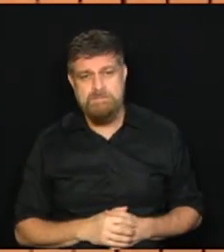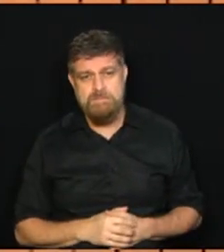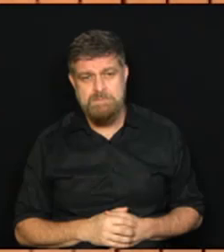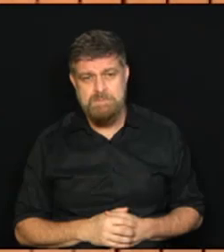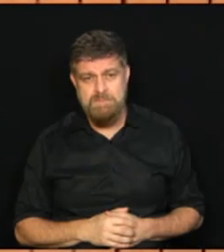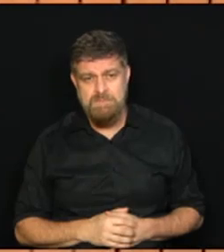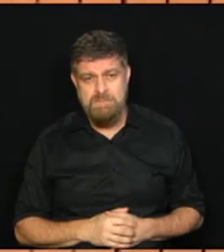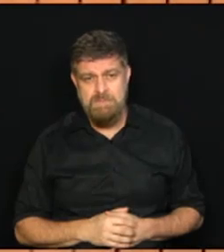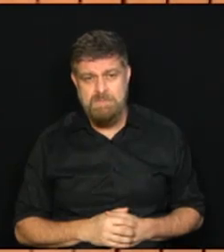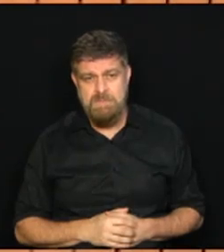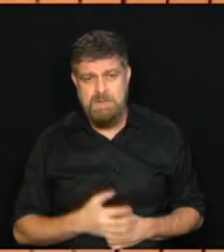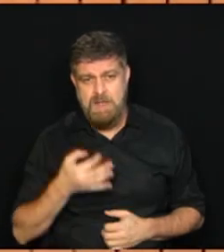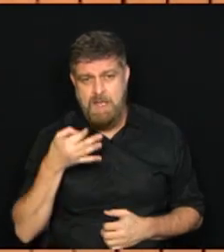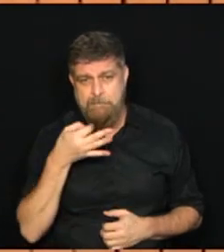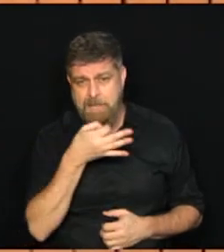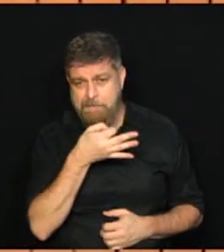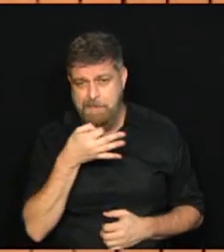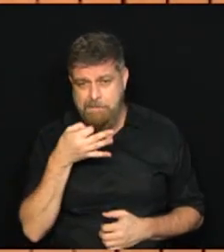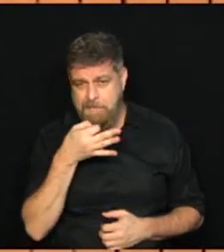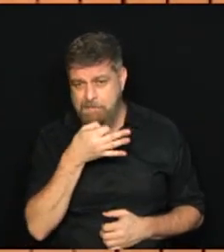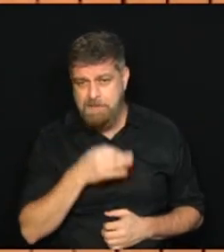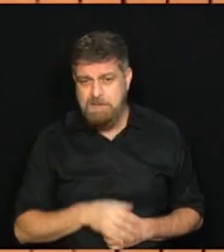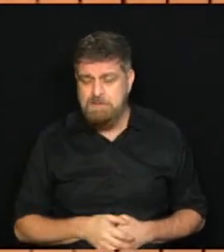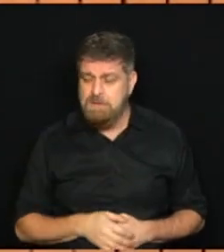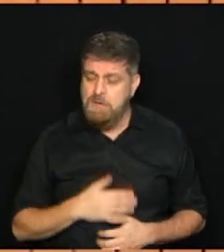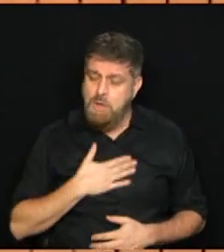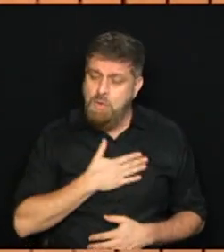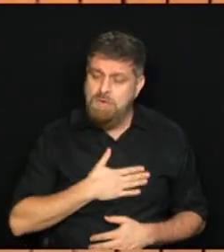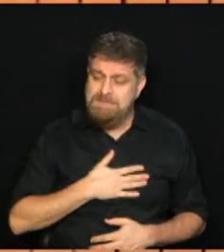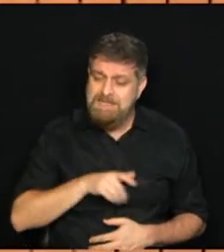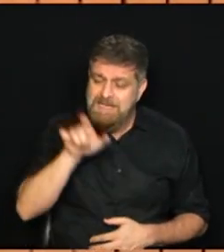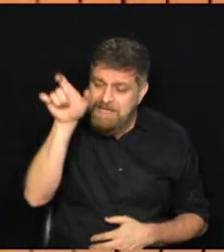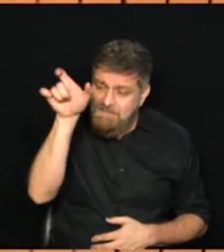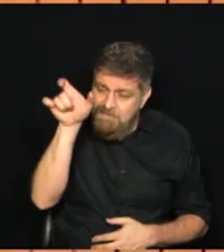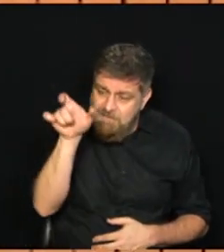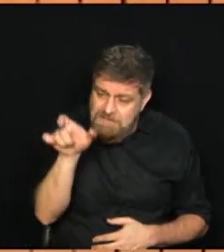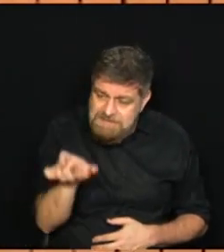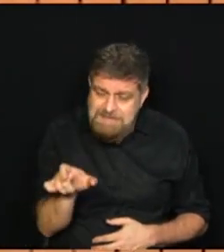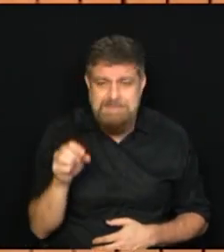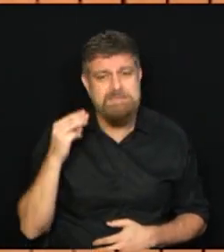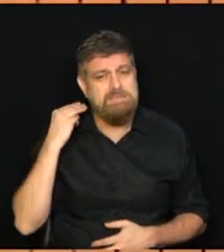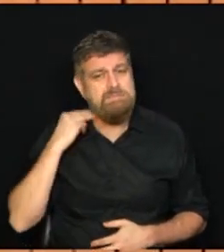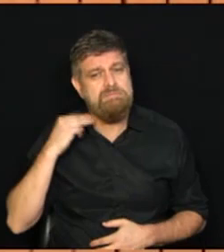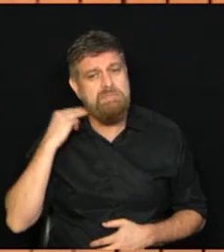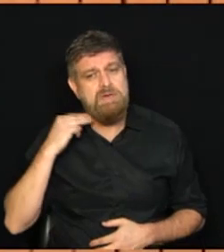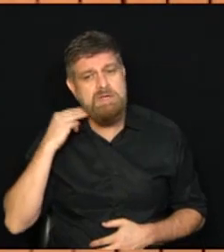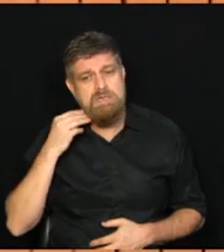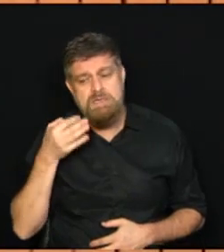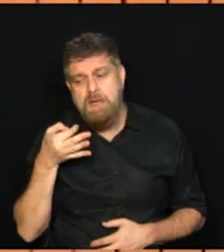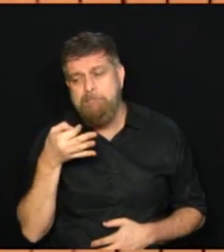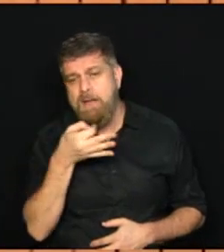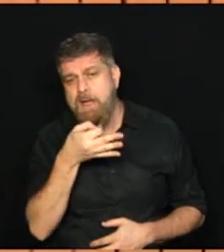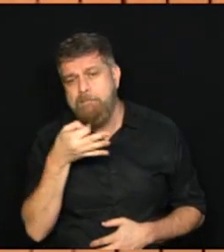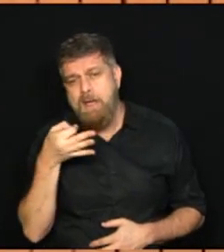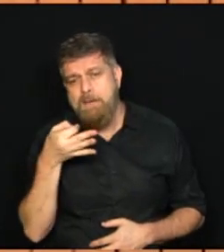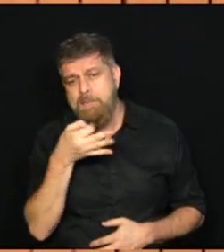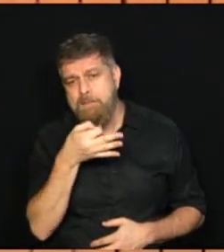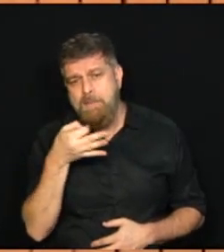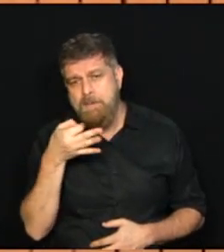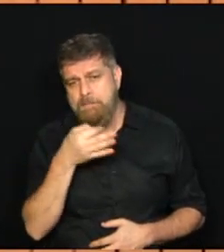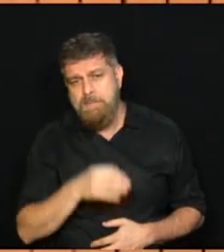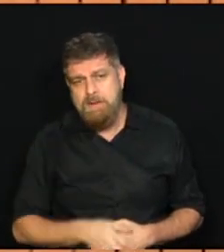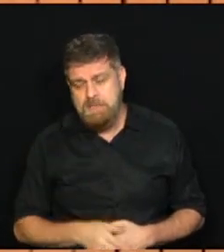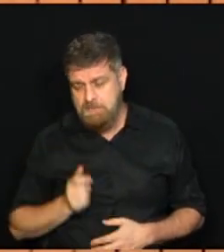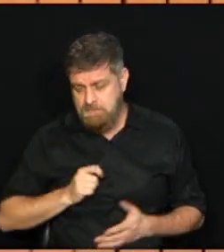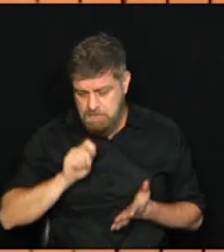passado a palavra aos convidados, mas eu gostaria que você fizesse o seu questionamento, a gente pode até ir